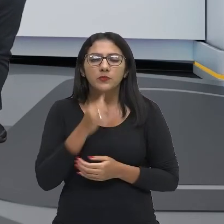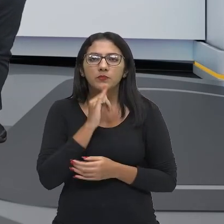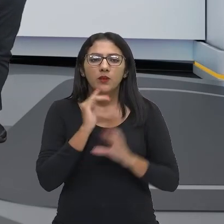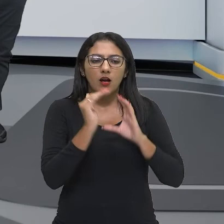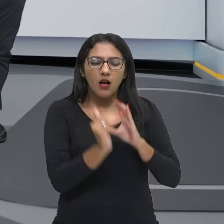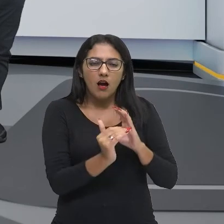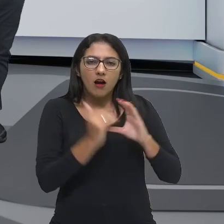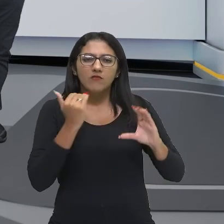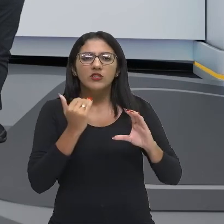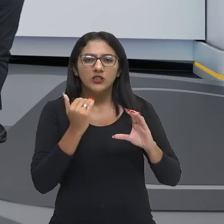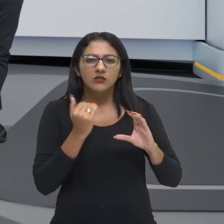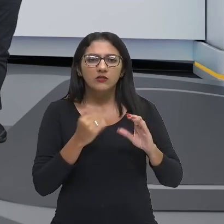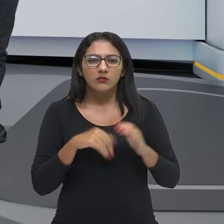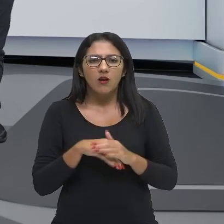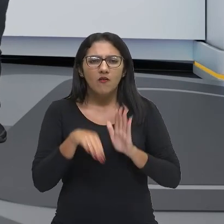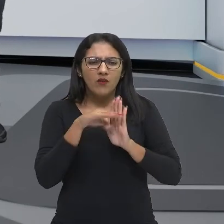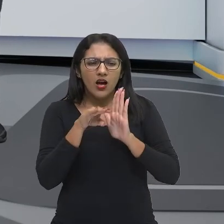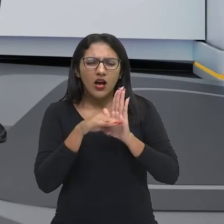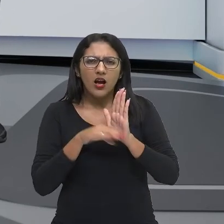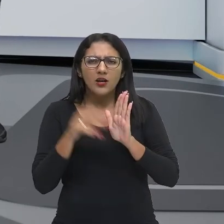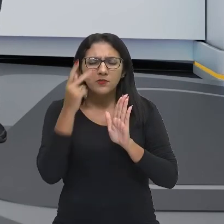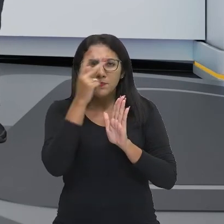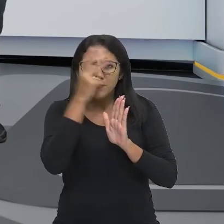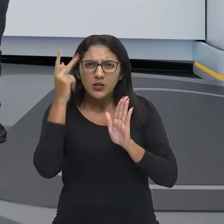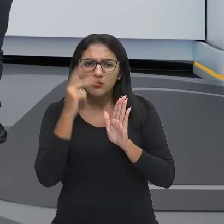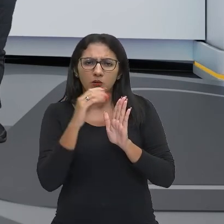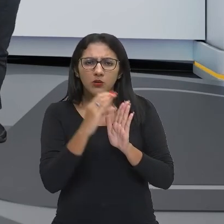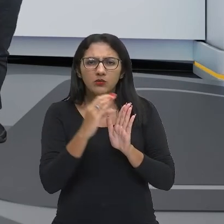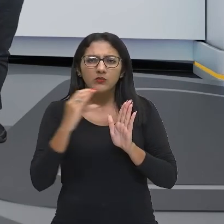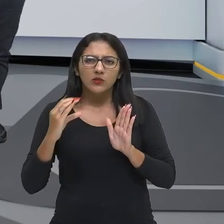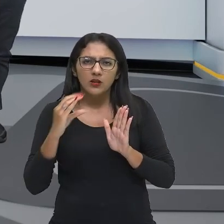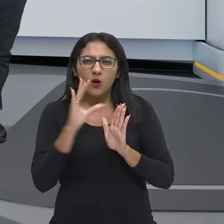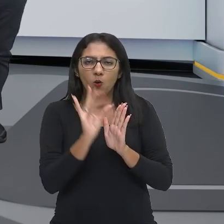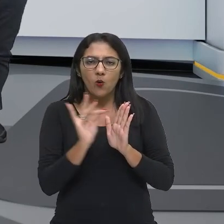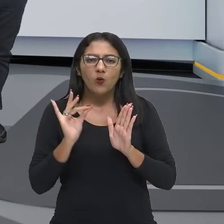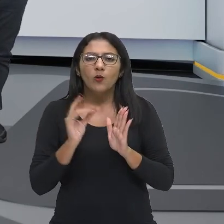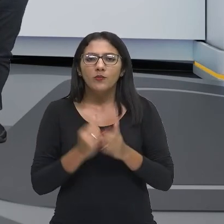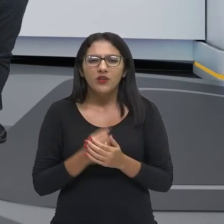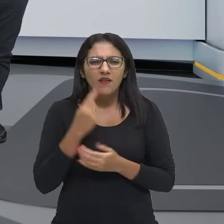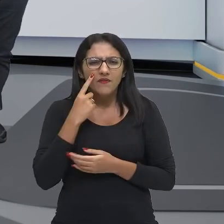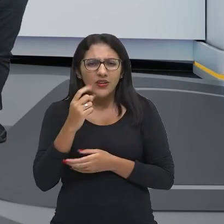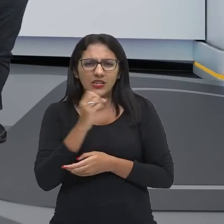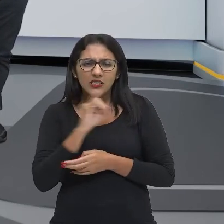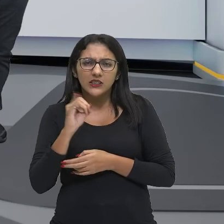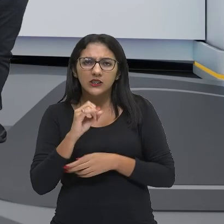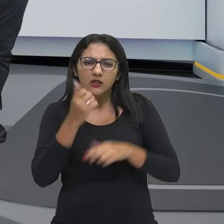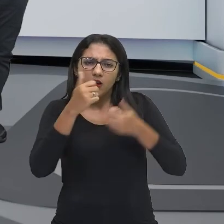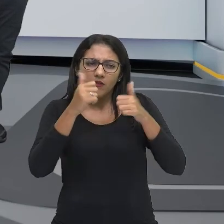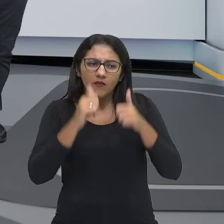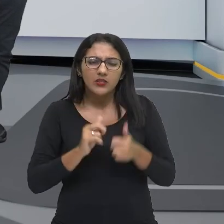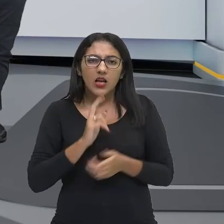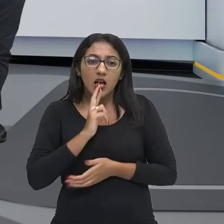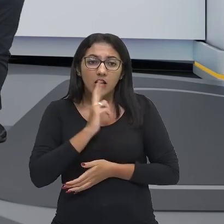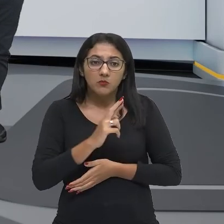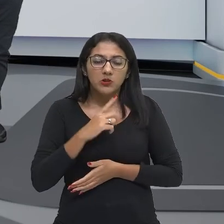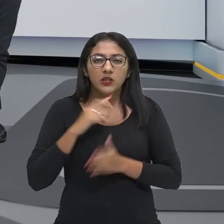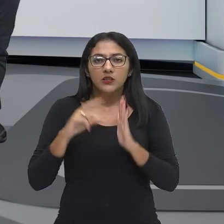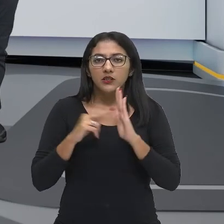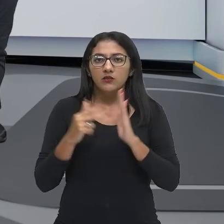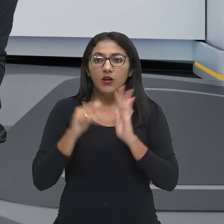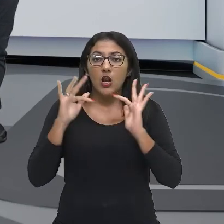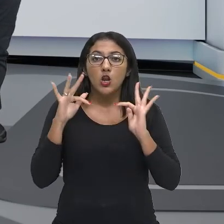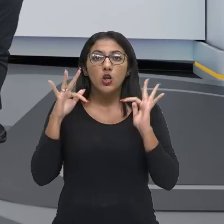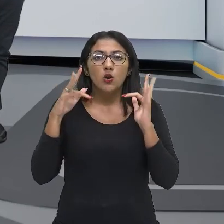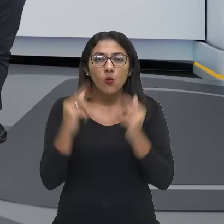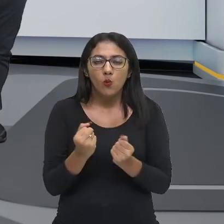e-mail com várias pessoas em cópia. Avalie se sua resposta poderá ser para todos ou se vai